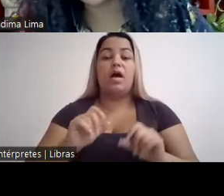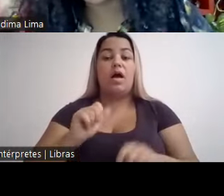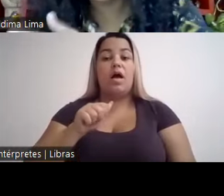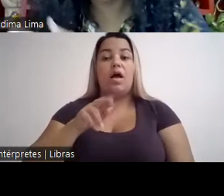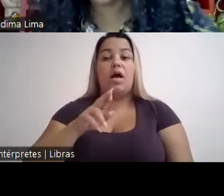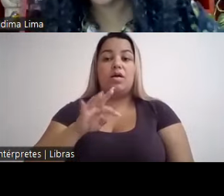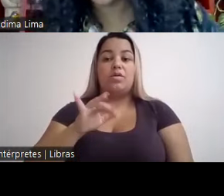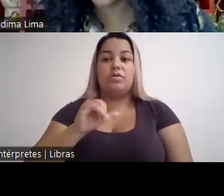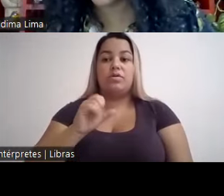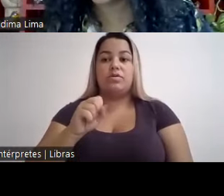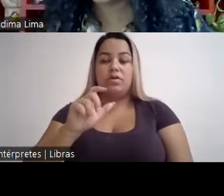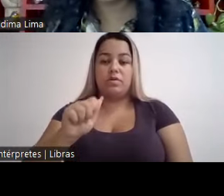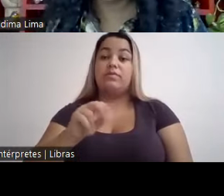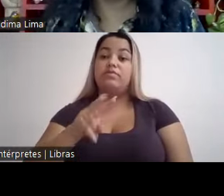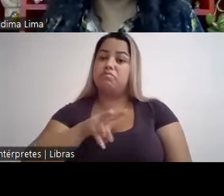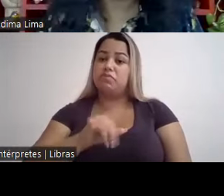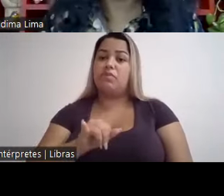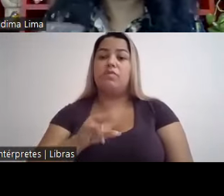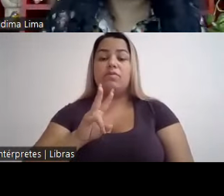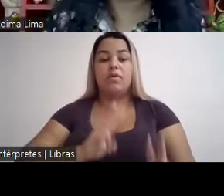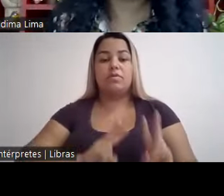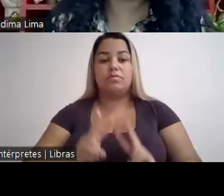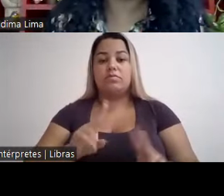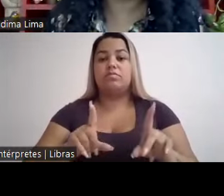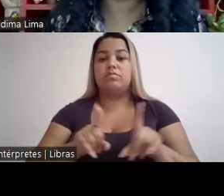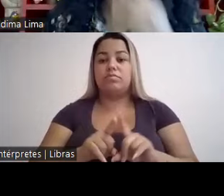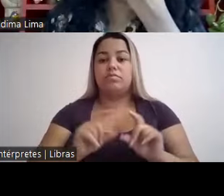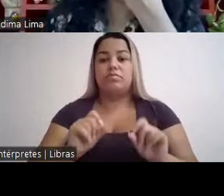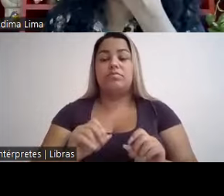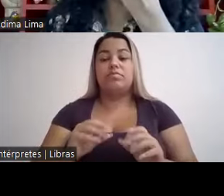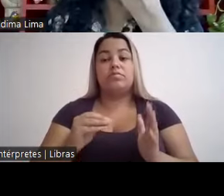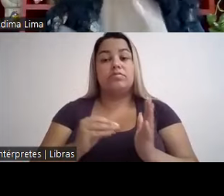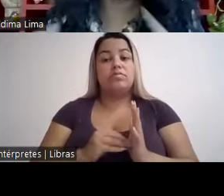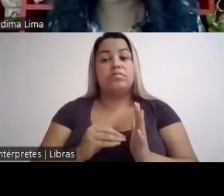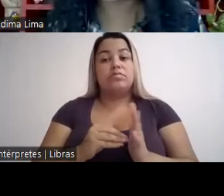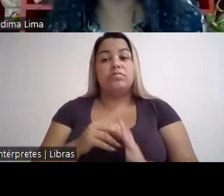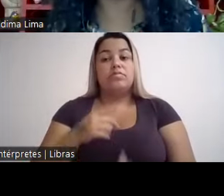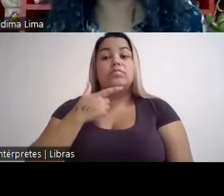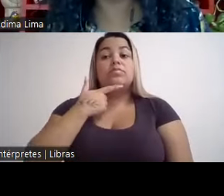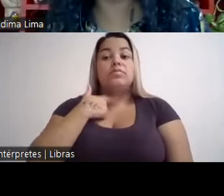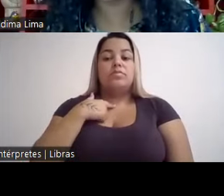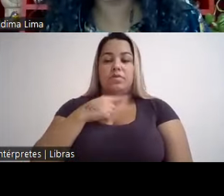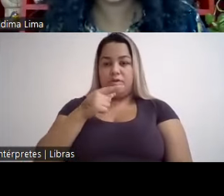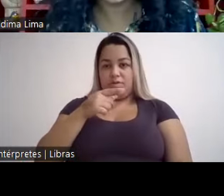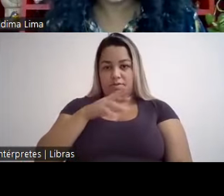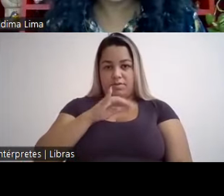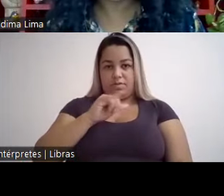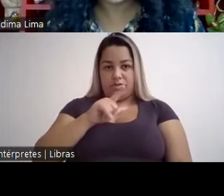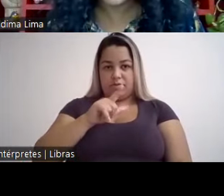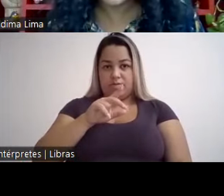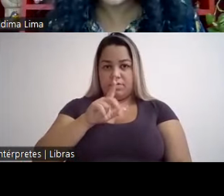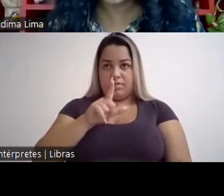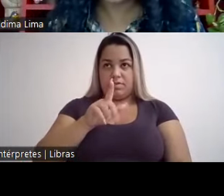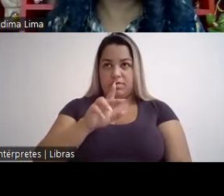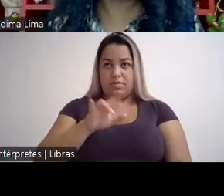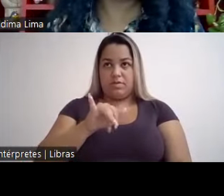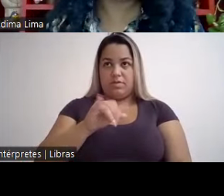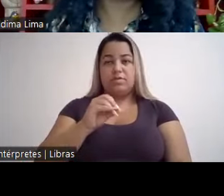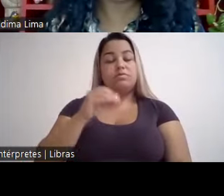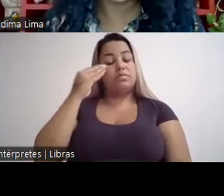é o que a gente vai acompanhar, por questões de insatisfação, um privilégio nesse sentido, mas por entender